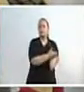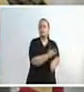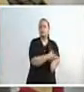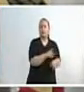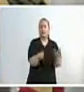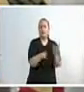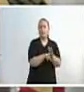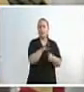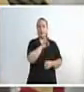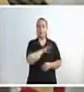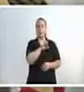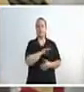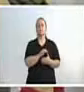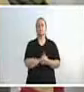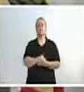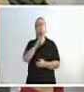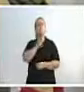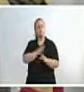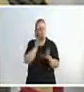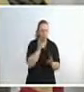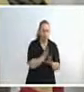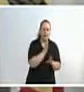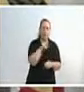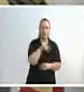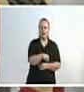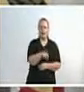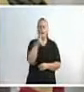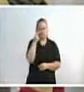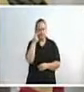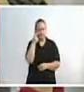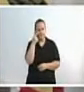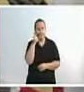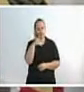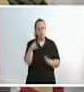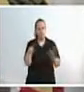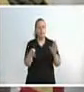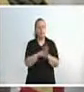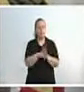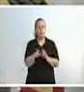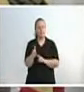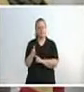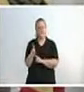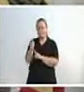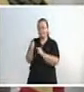que a perícia encontrou os corpos, acharam o cartucho que era da Polícia Militar, vereador